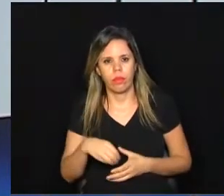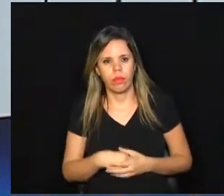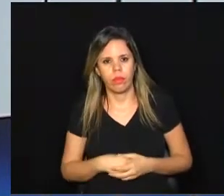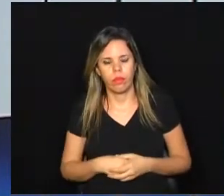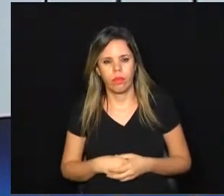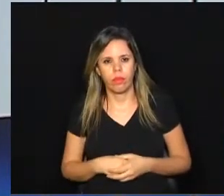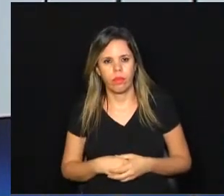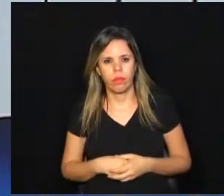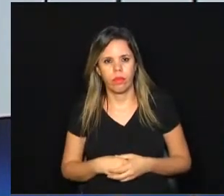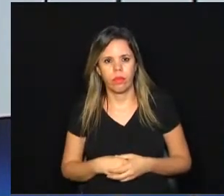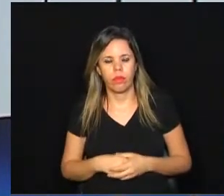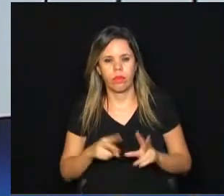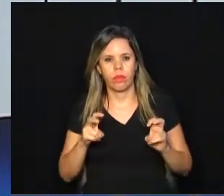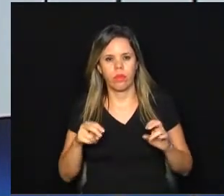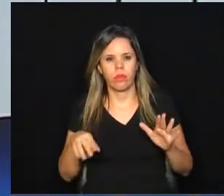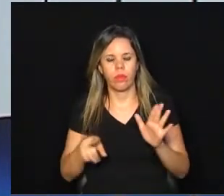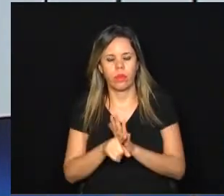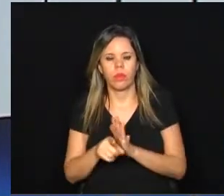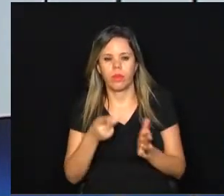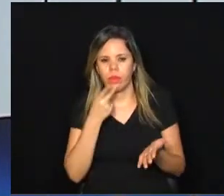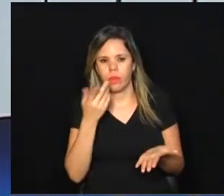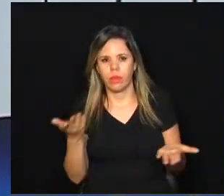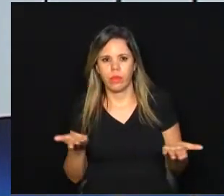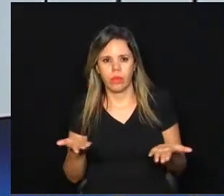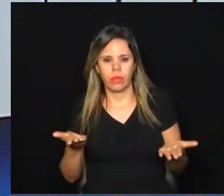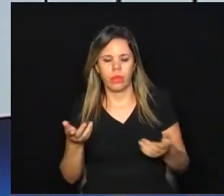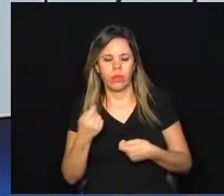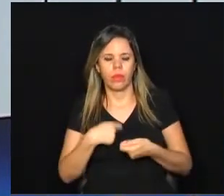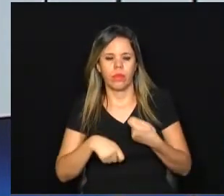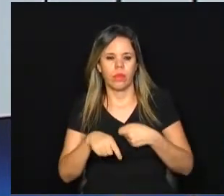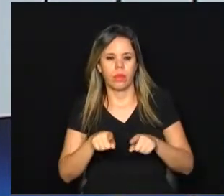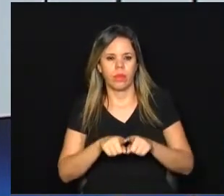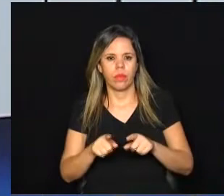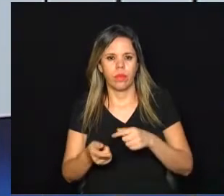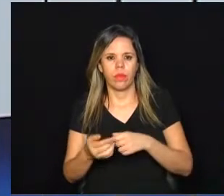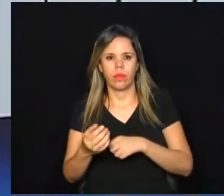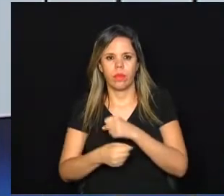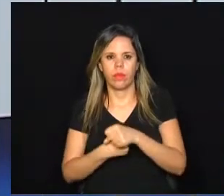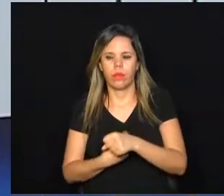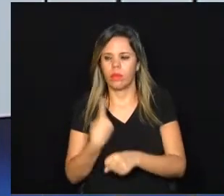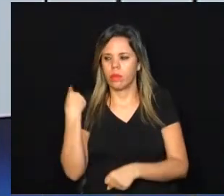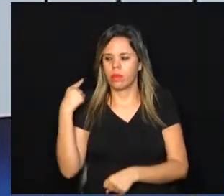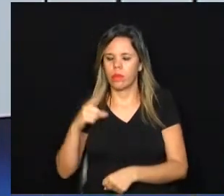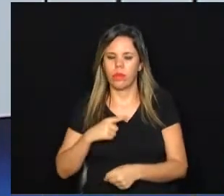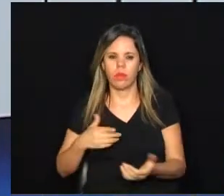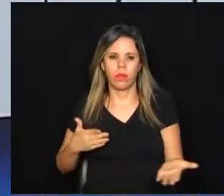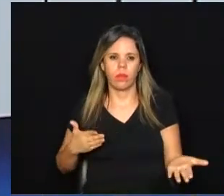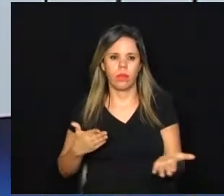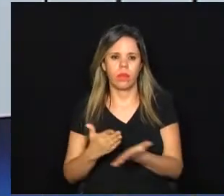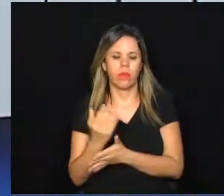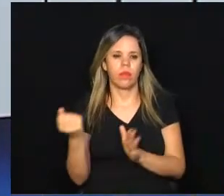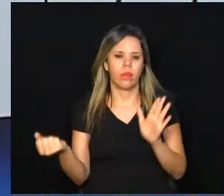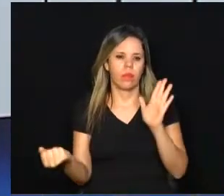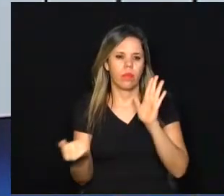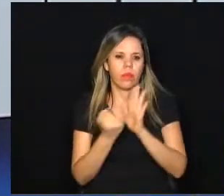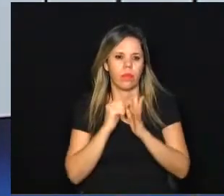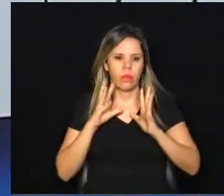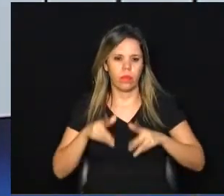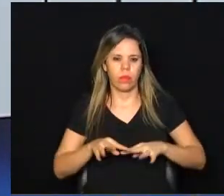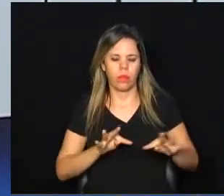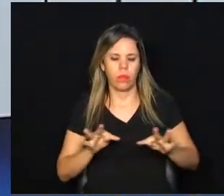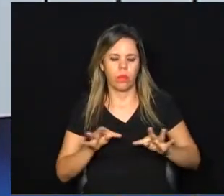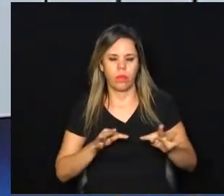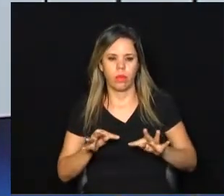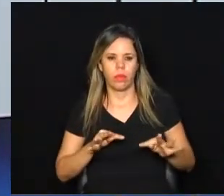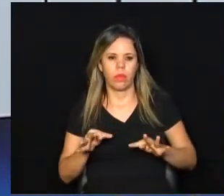4h05. O último assunto que eu quero abordar aqui no Questão de Ordem é que no ano passado foi sancionado o Marco Legal do Saneamento Básico, que